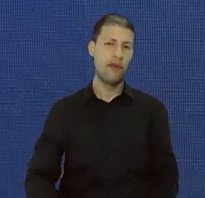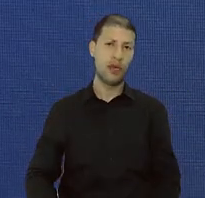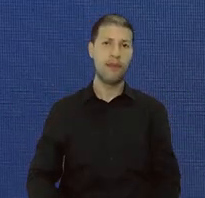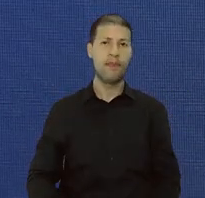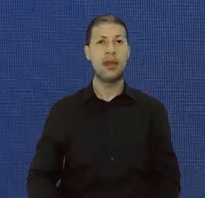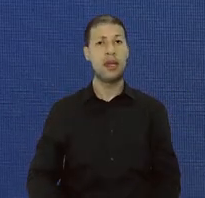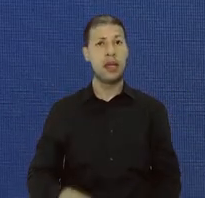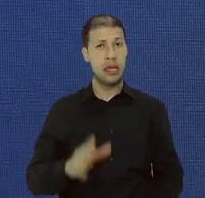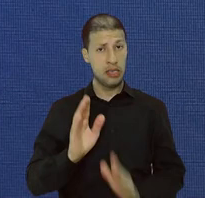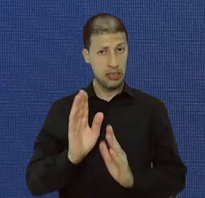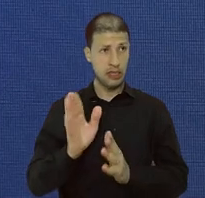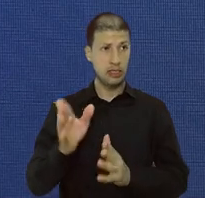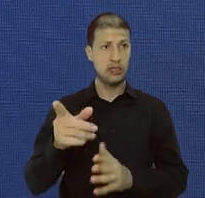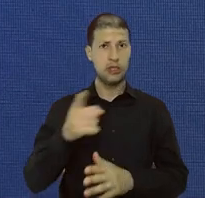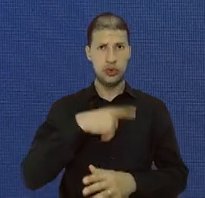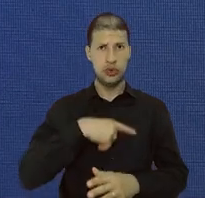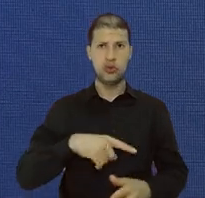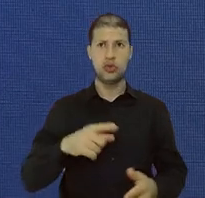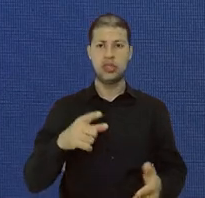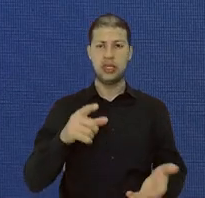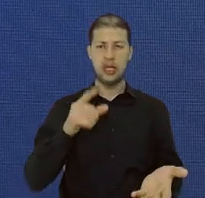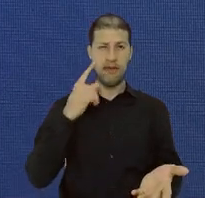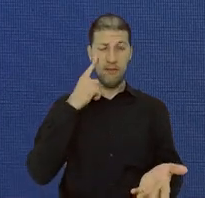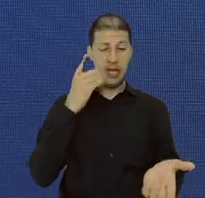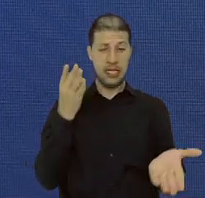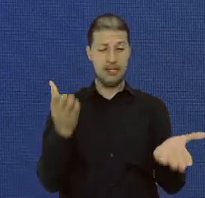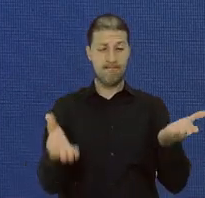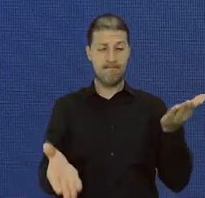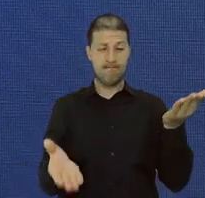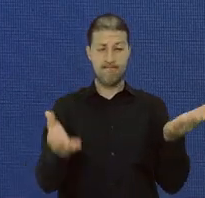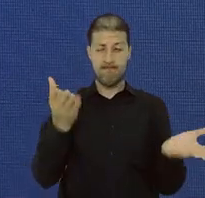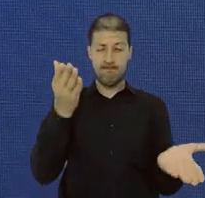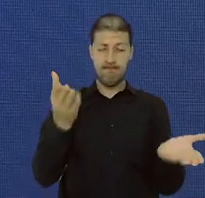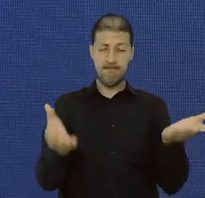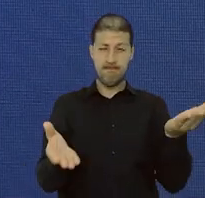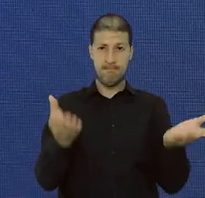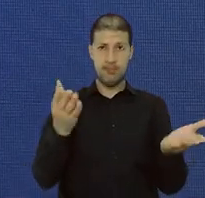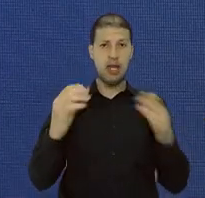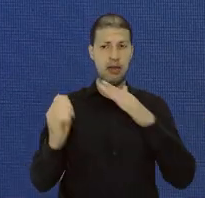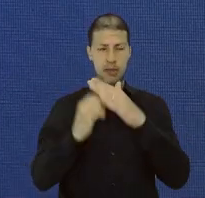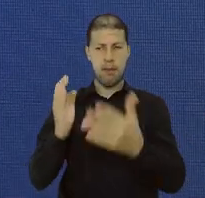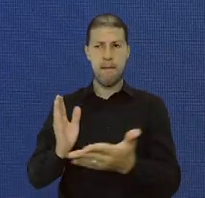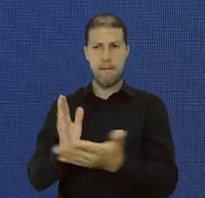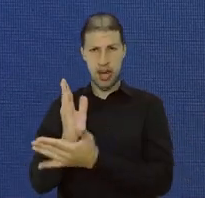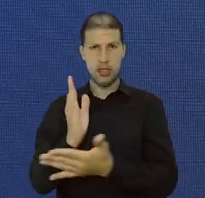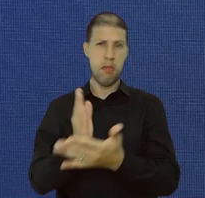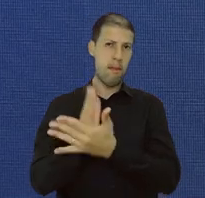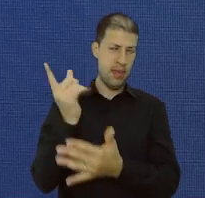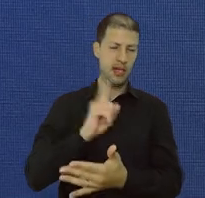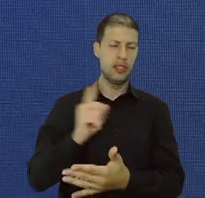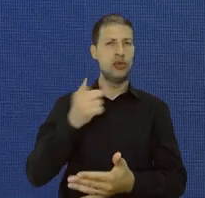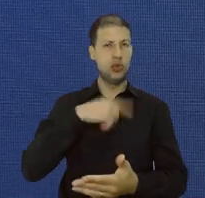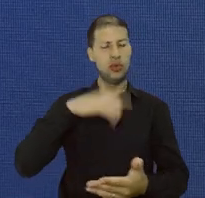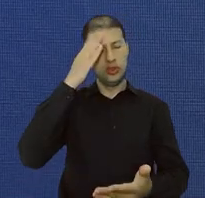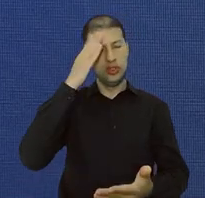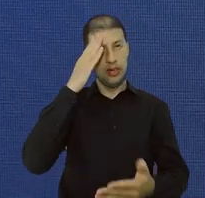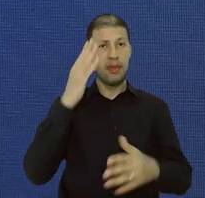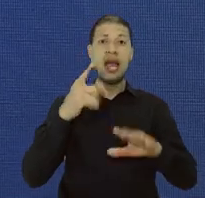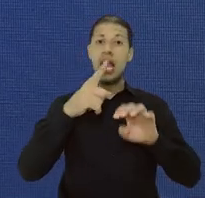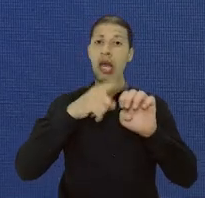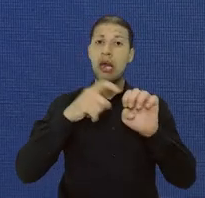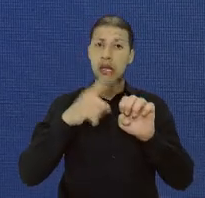é um Fiel da balança para aquelas empresas que vão passar para o próximo estágio os empreendedores ainda estão muito ancorado